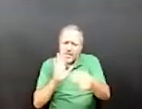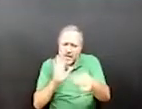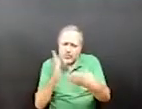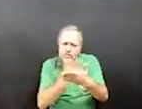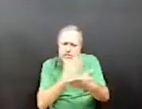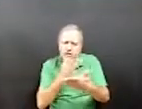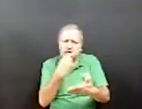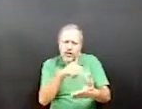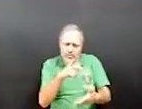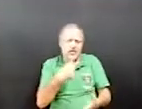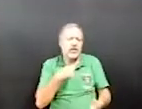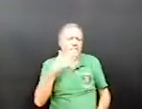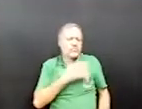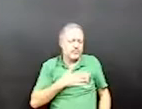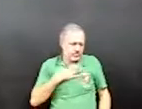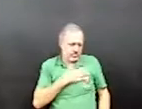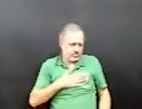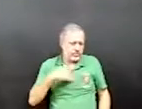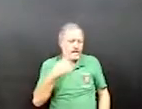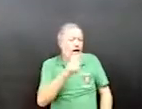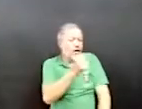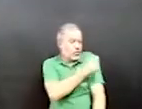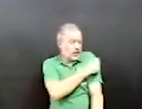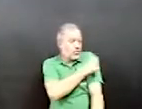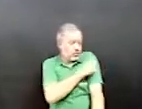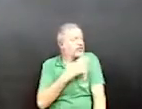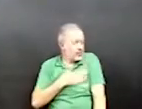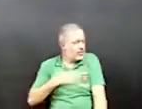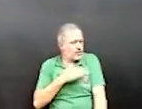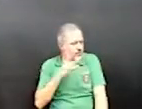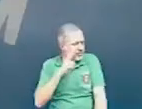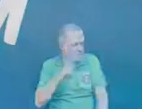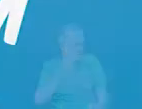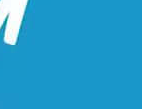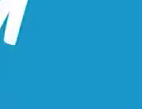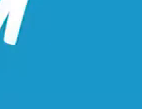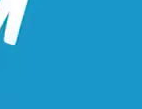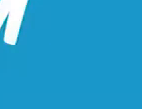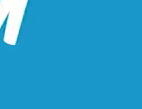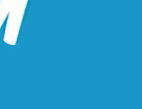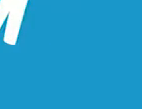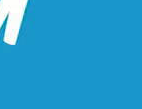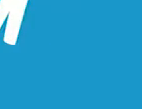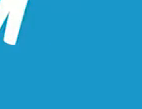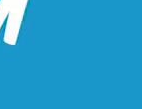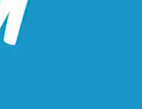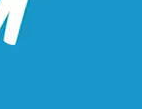sua vida, que marcou sua história, como recomendação aos nossos alunos que nos acompanham pela Aula Paraná. Beleza, o senhor está no céu, né? Vamos